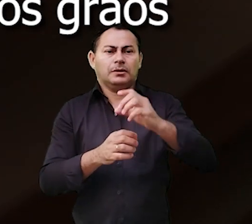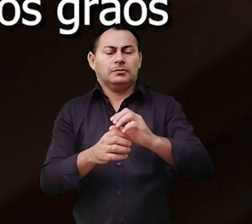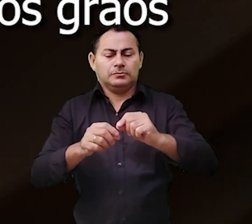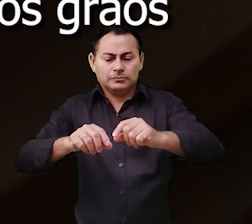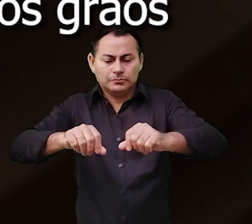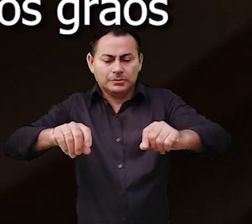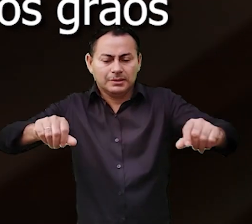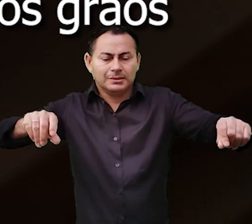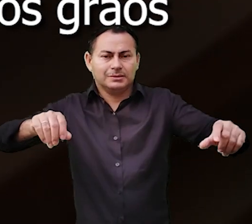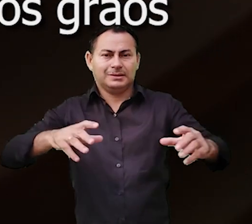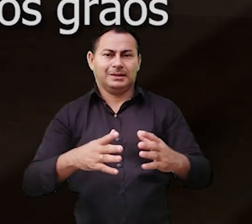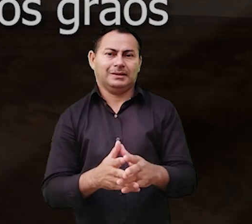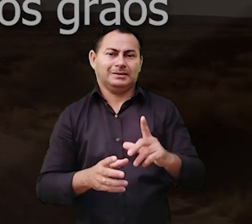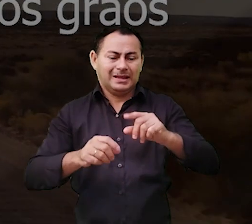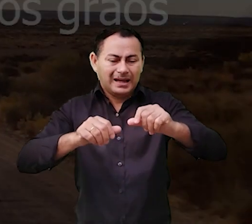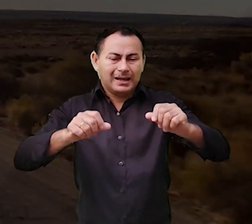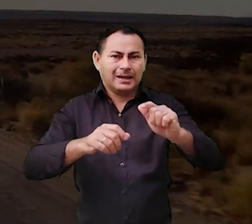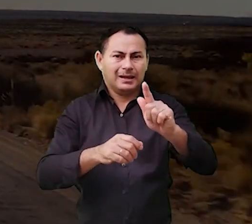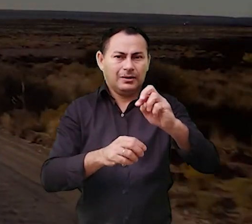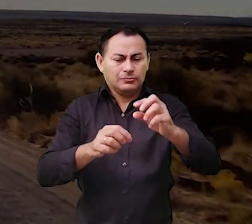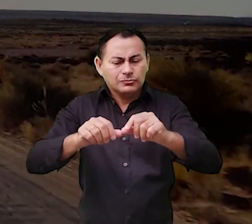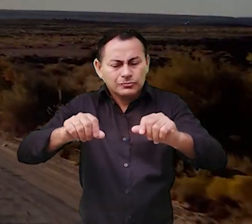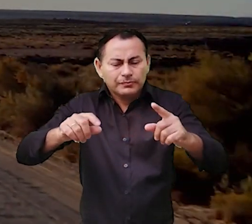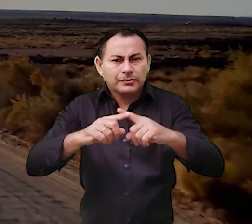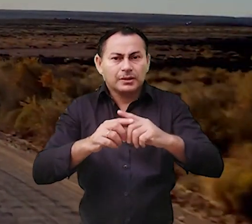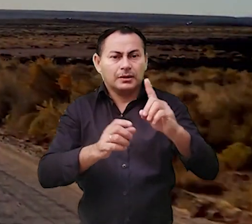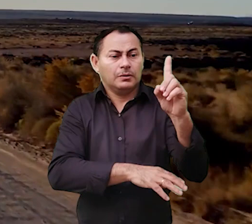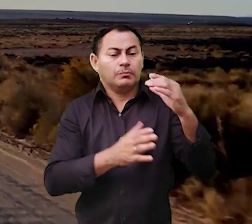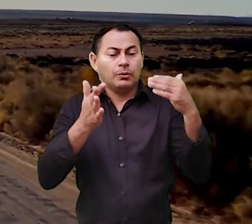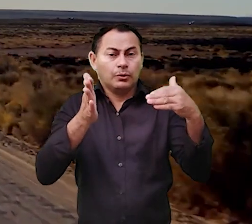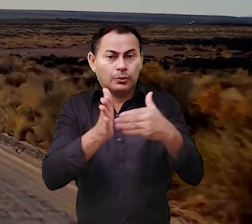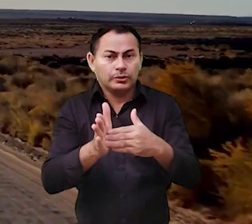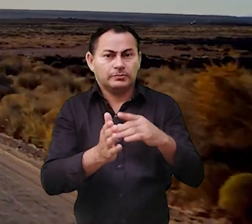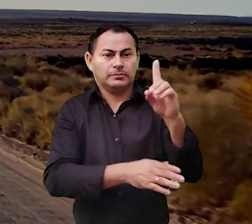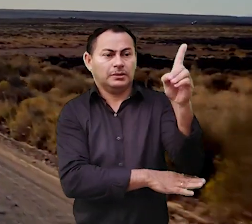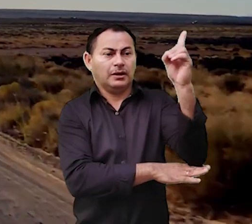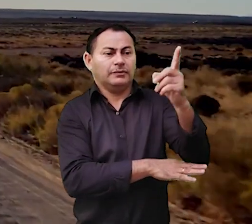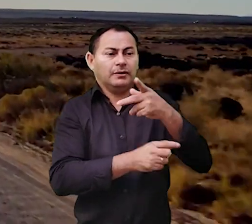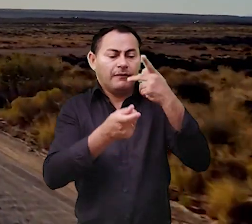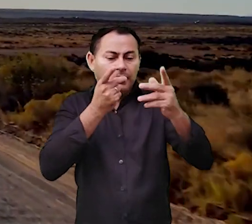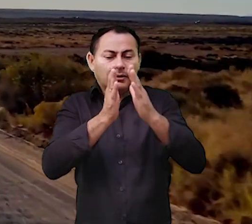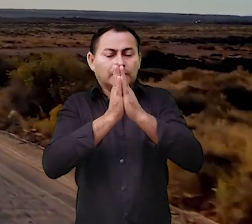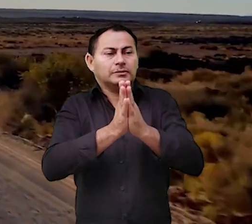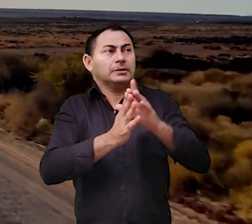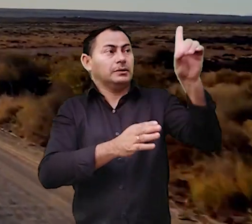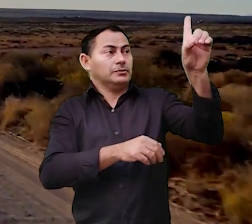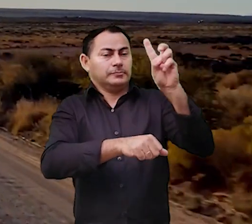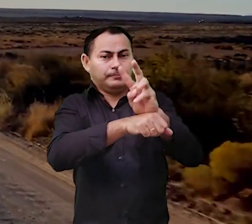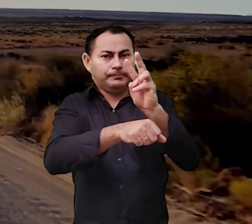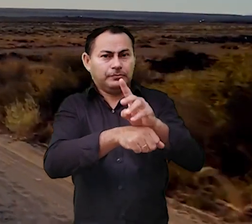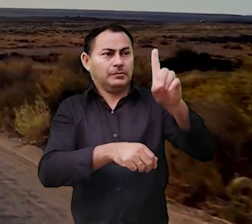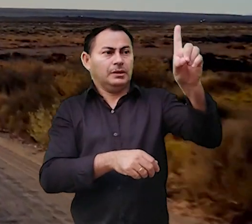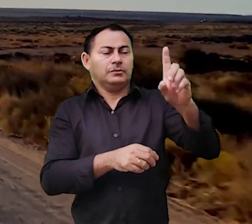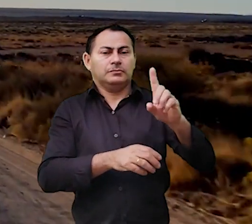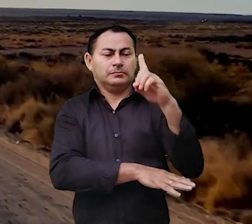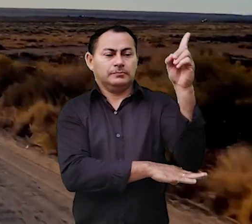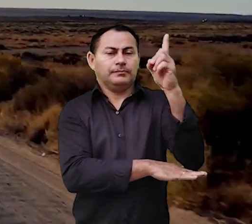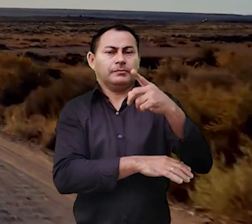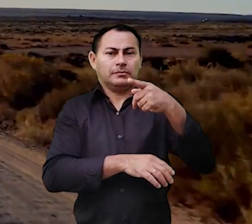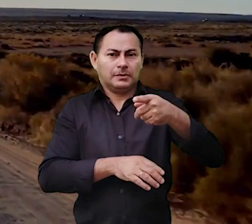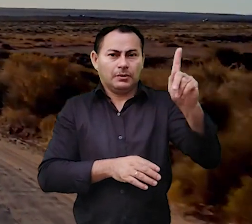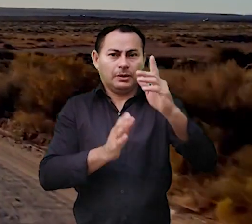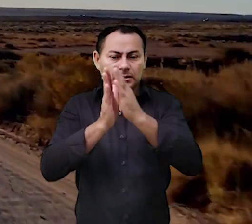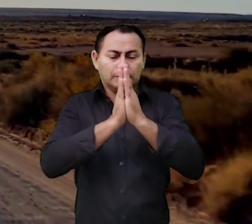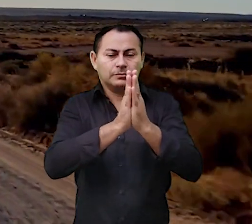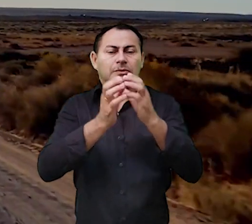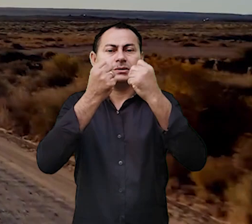do que os grãos de areia. Por último, Davi dirige sua oração ao Deus que o protege. É a esse Deus que Davi dirige sua